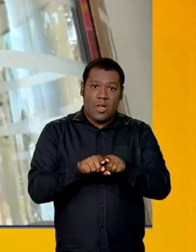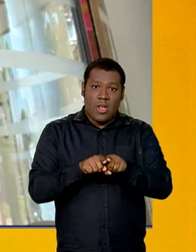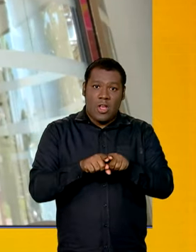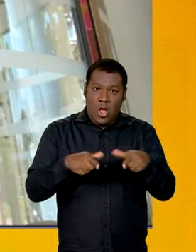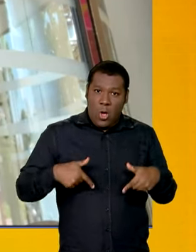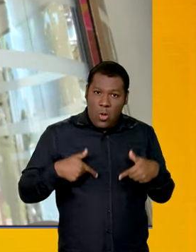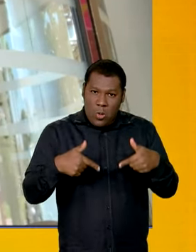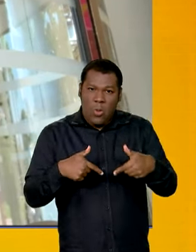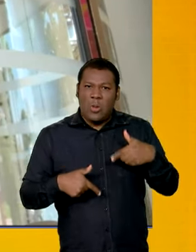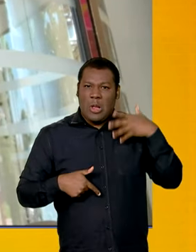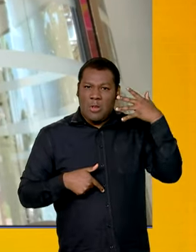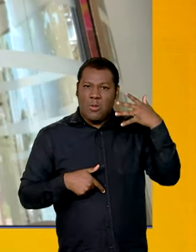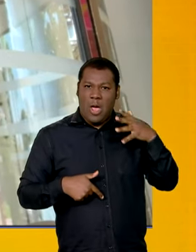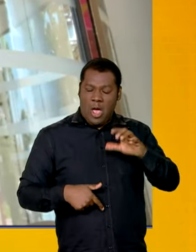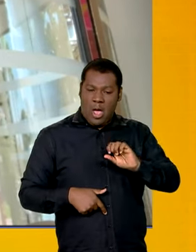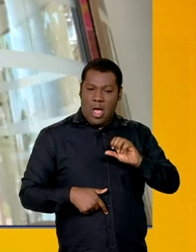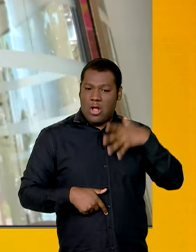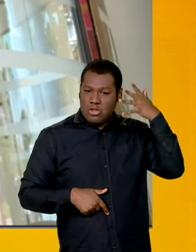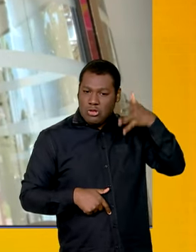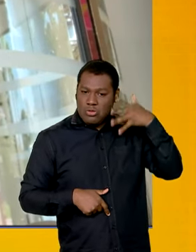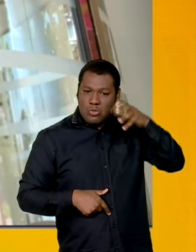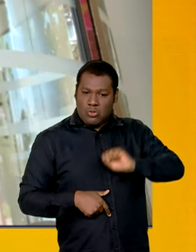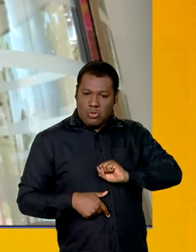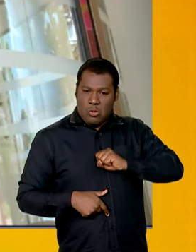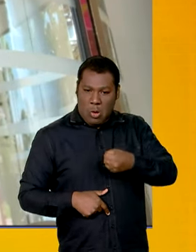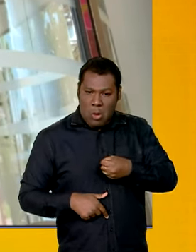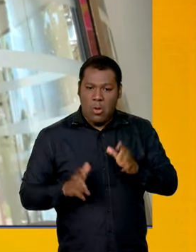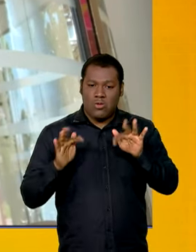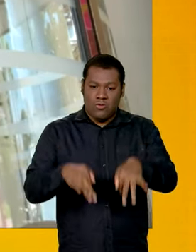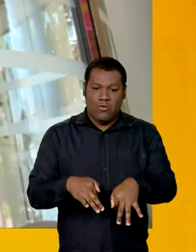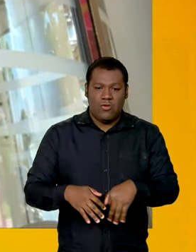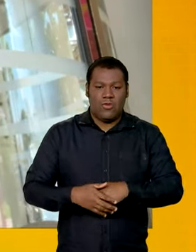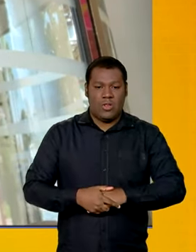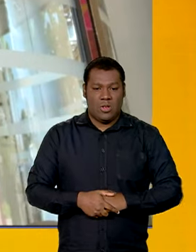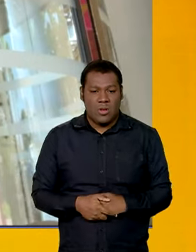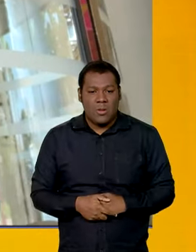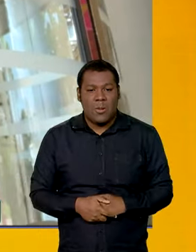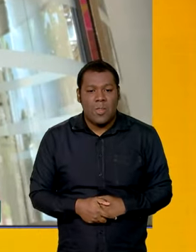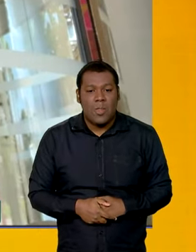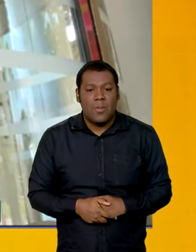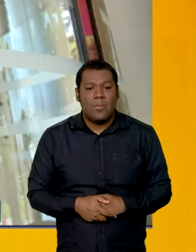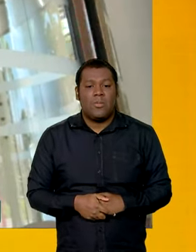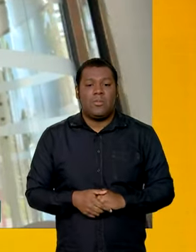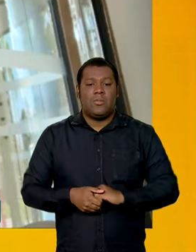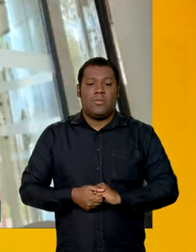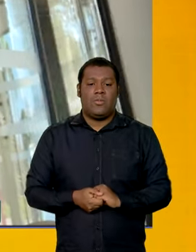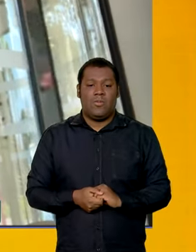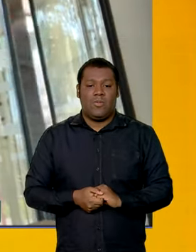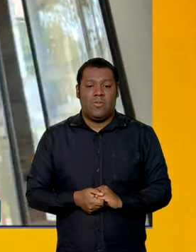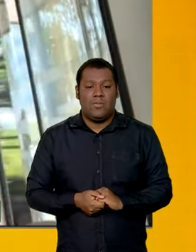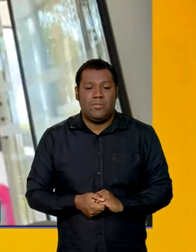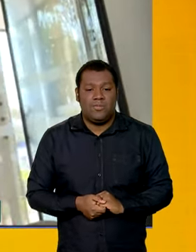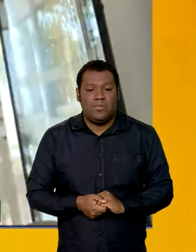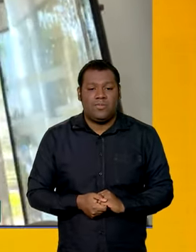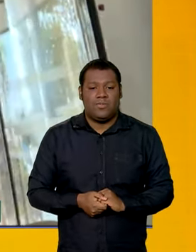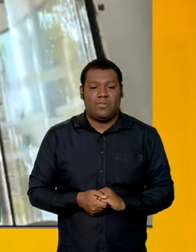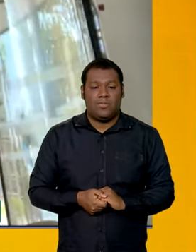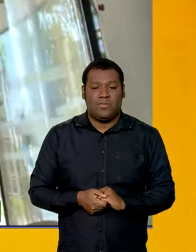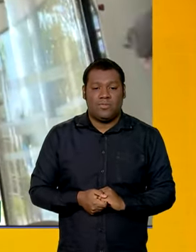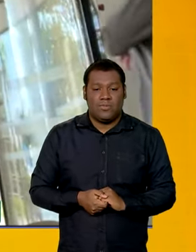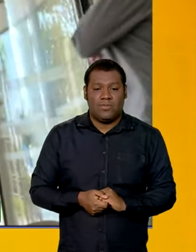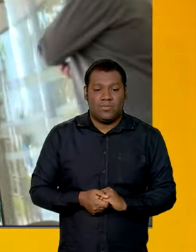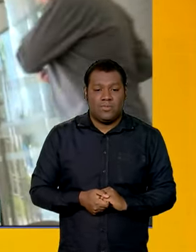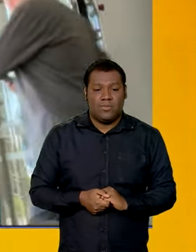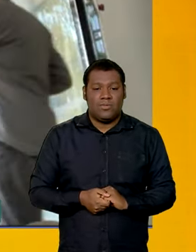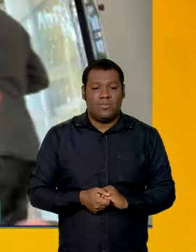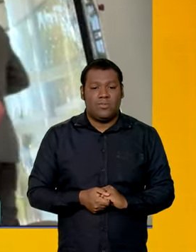de ódio, a ameaça que essas instituições públicas estão sofrendo, promovidas por esse